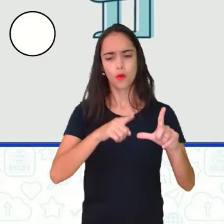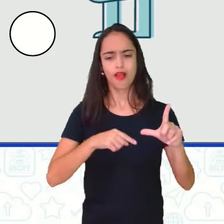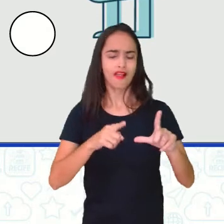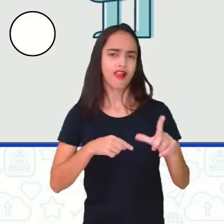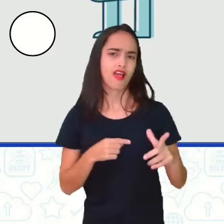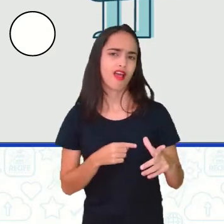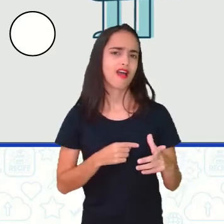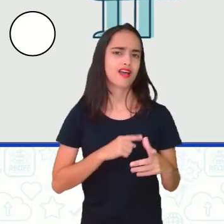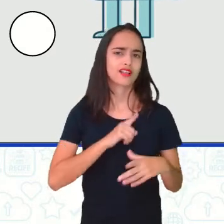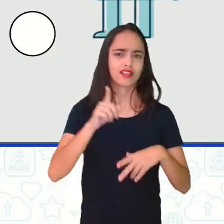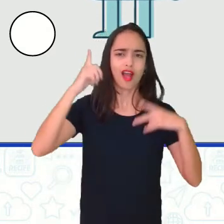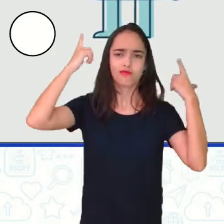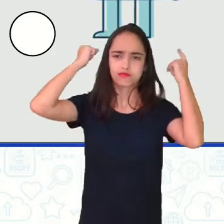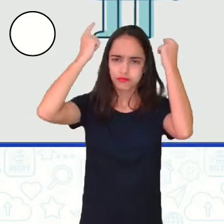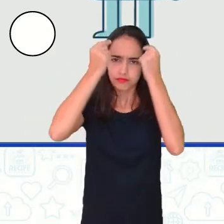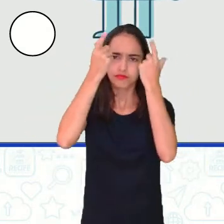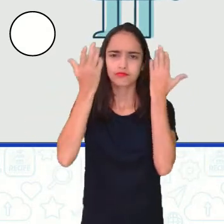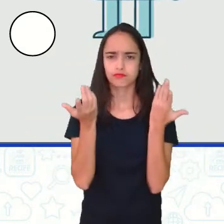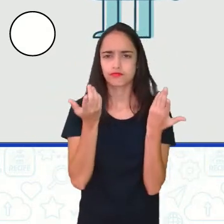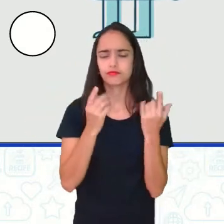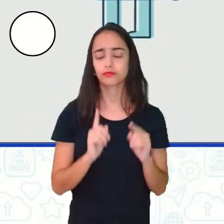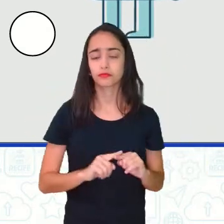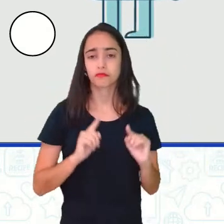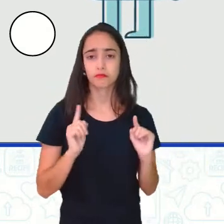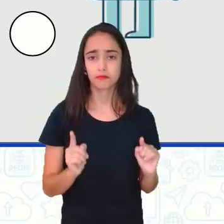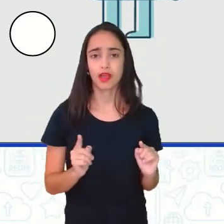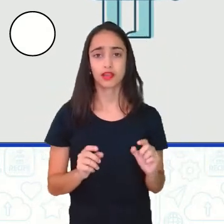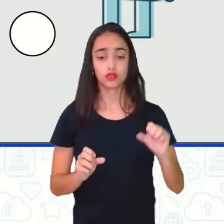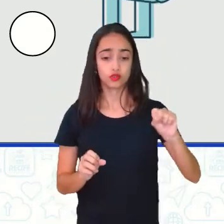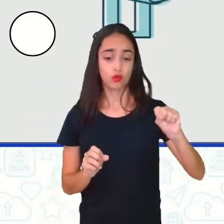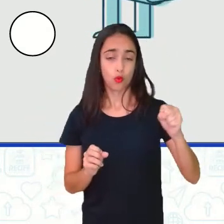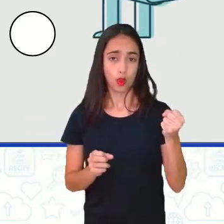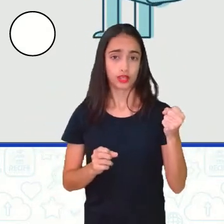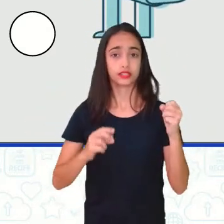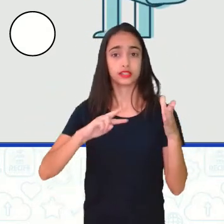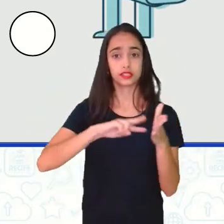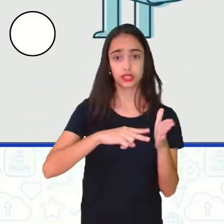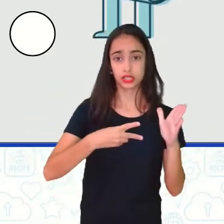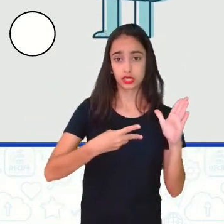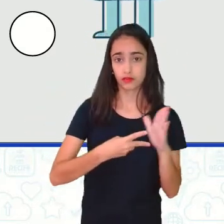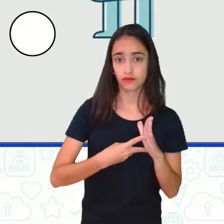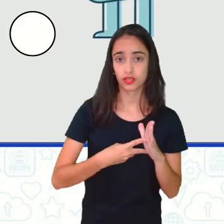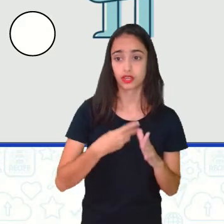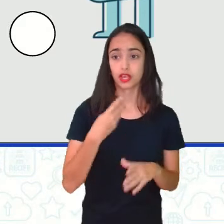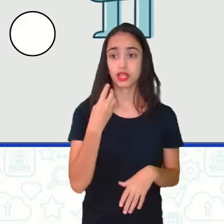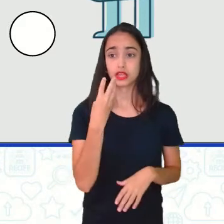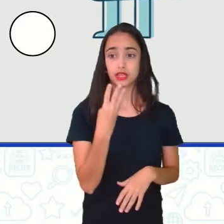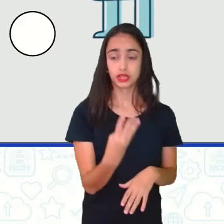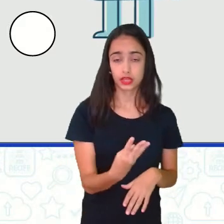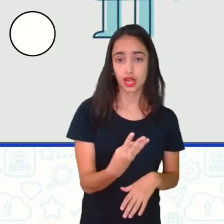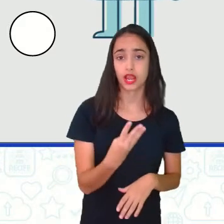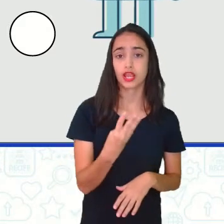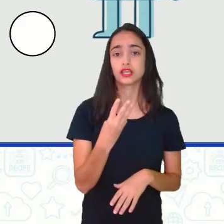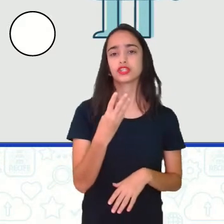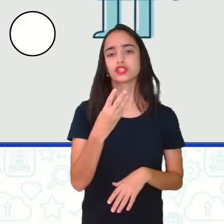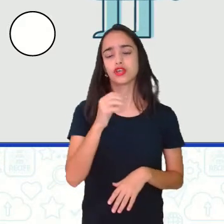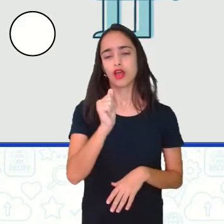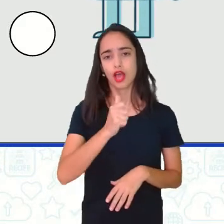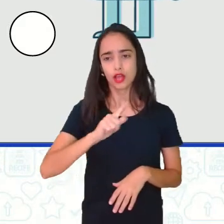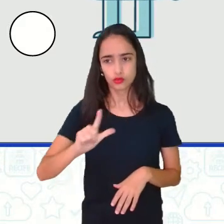precisa. Esse S é igual a 3 bolinhas azuis, 2 amarelas e 1